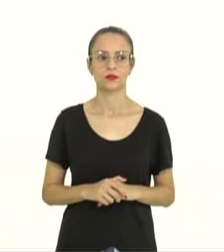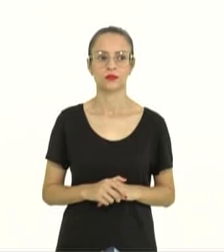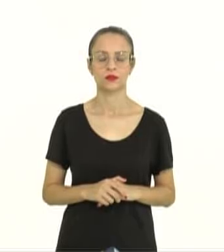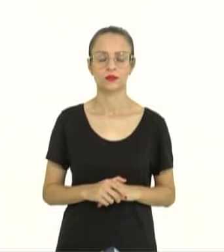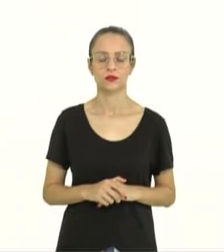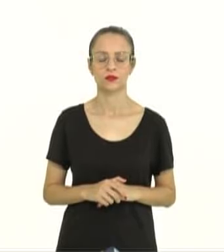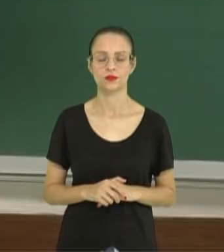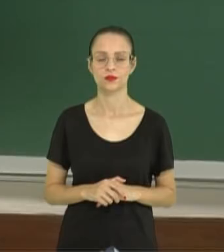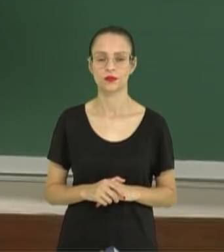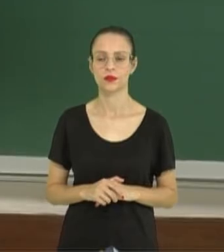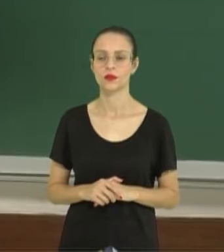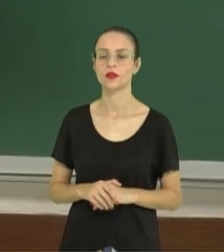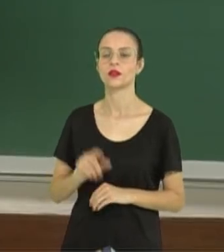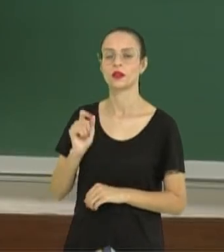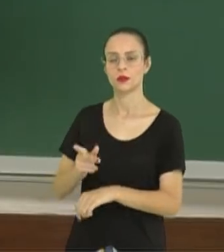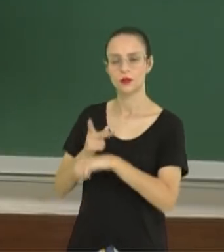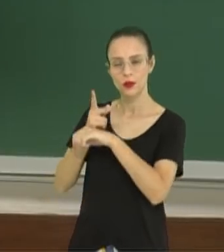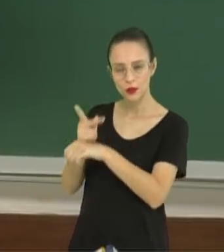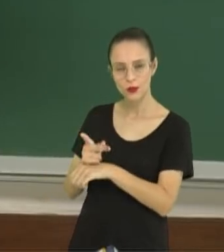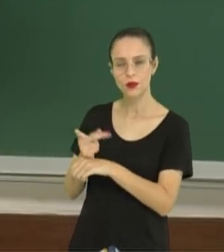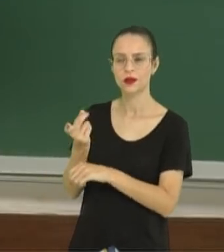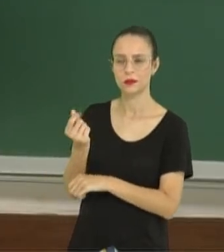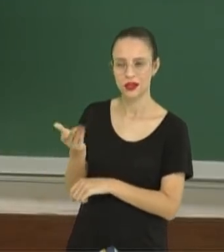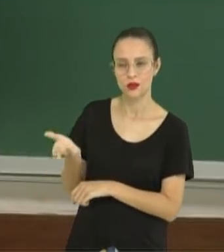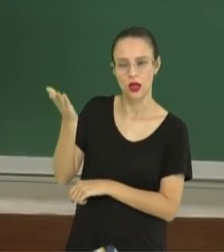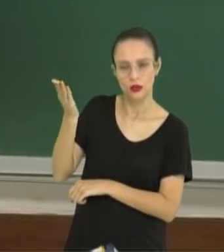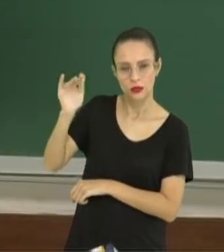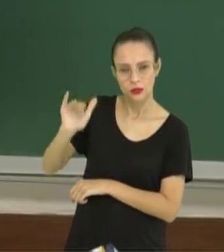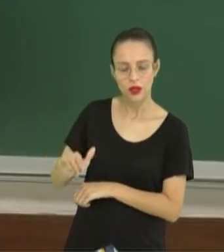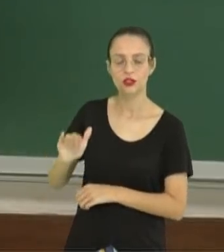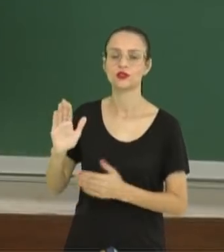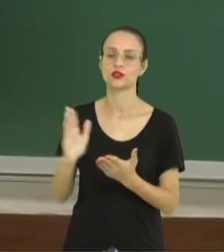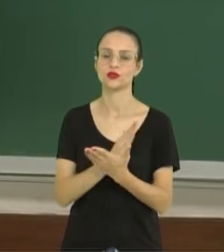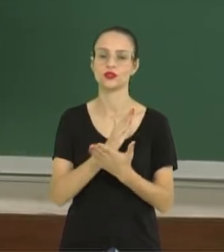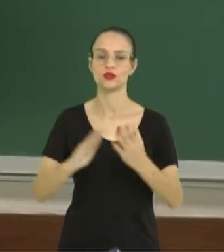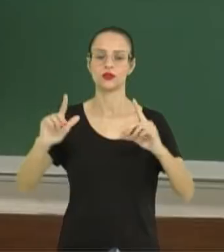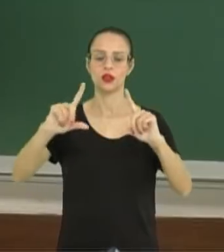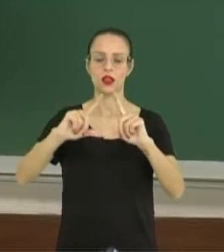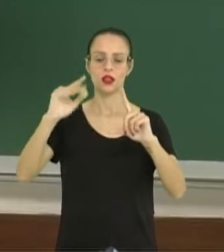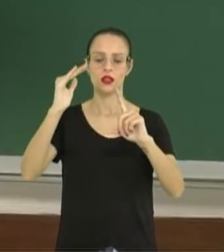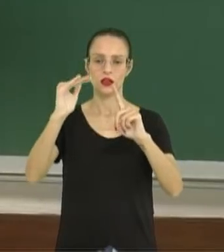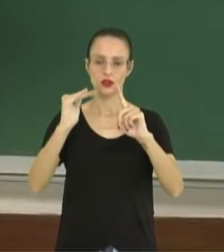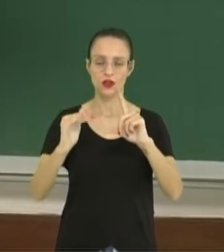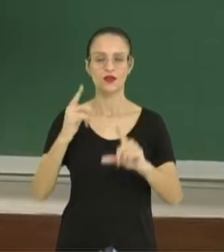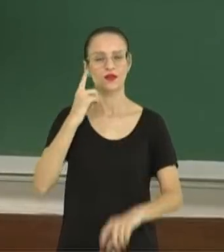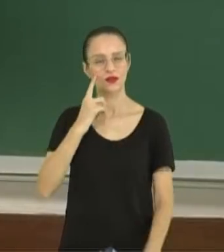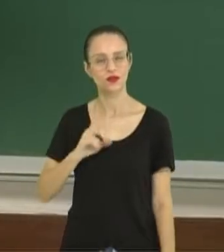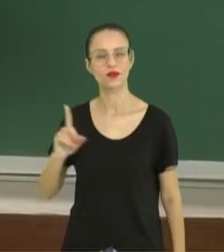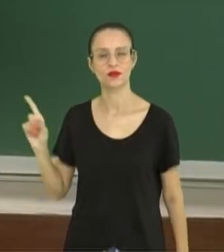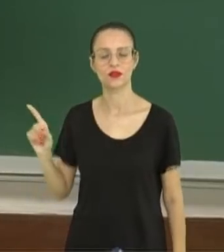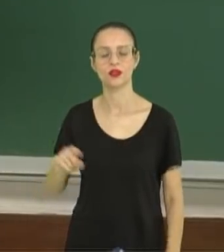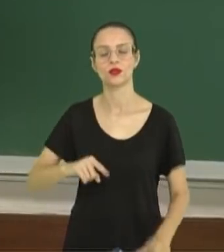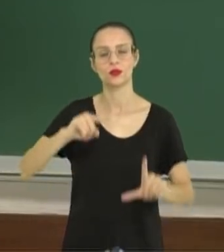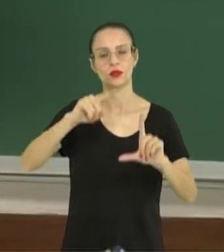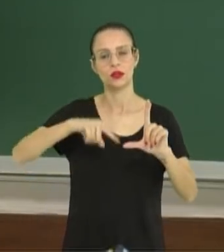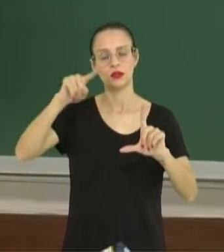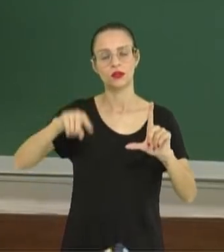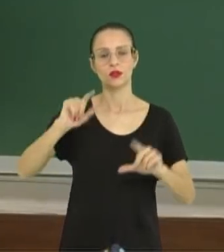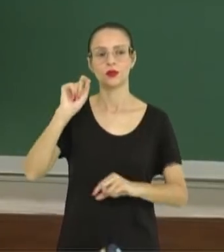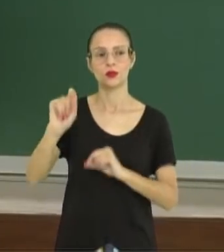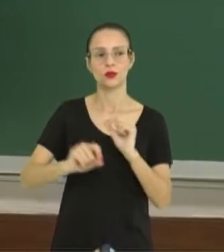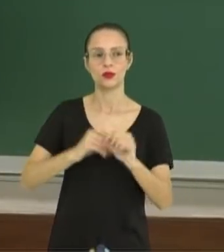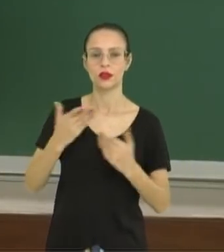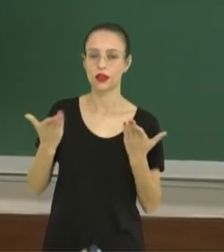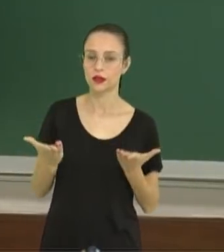lei da oferta e procura e classes sociais. Então, nós somos divididos em classes sociais. Vimos aqui o infográfico com classes A, B, C, D e E aqui no